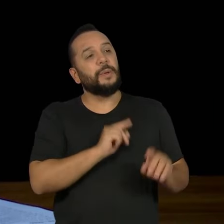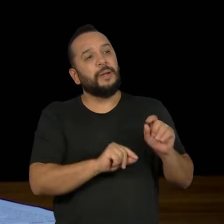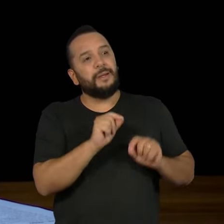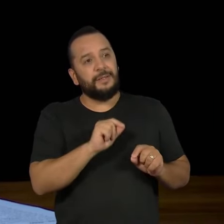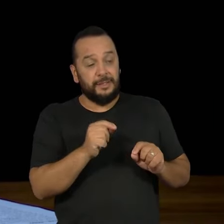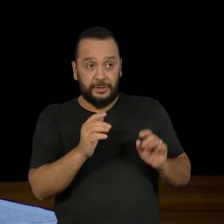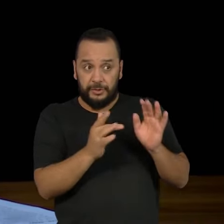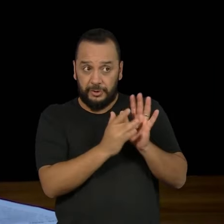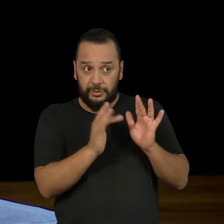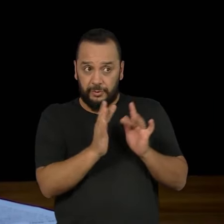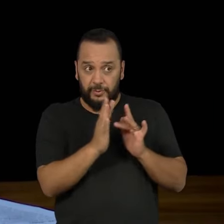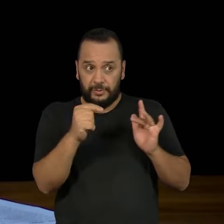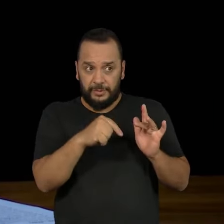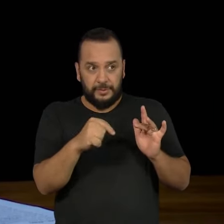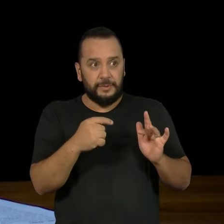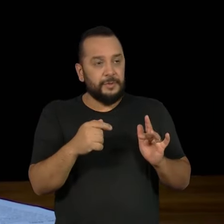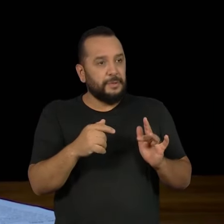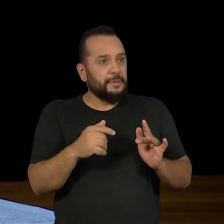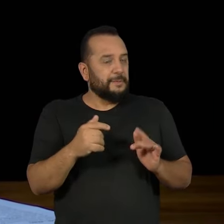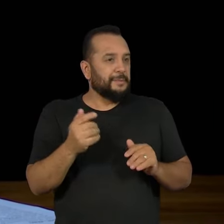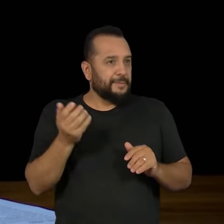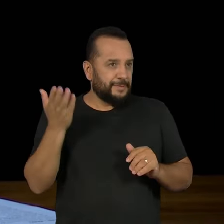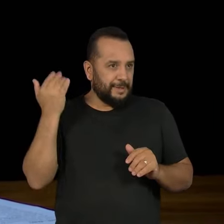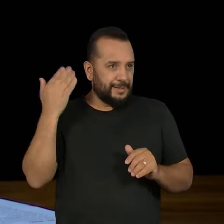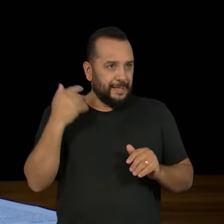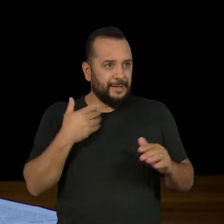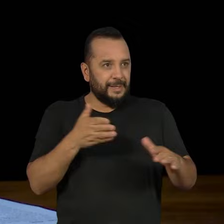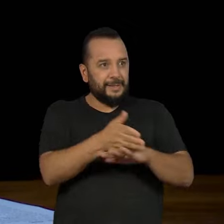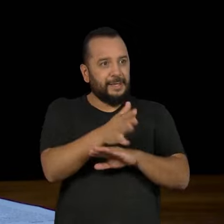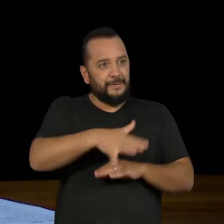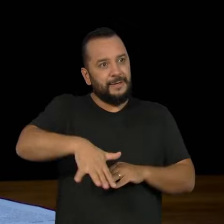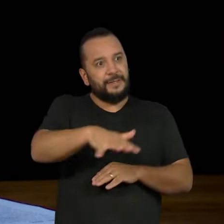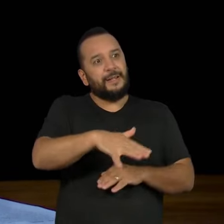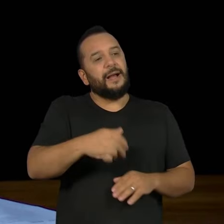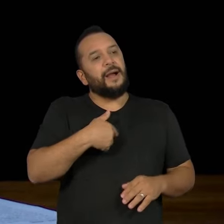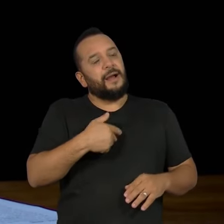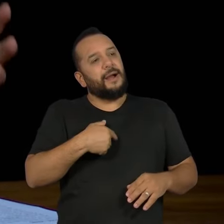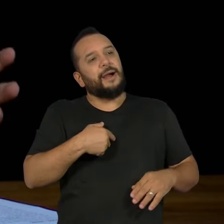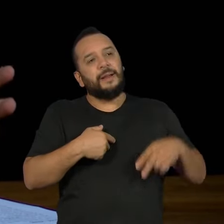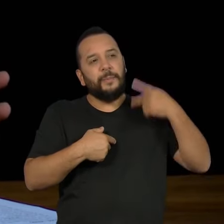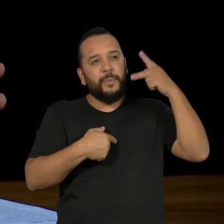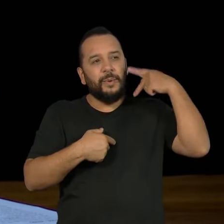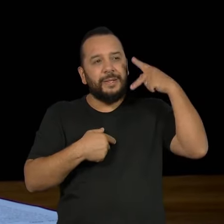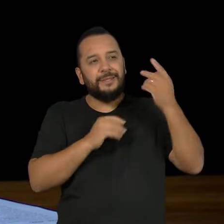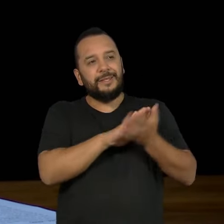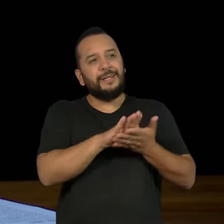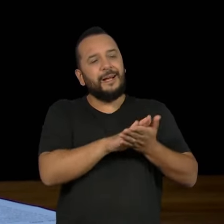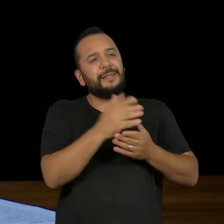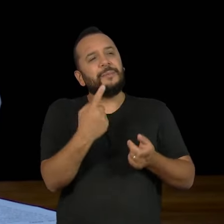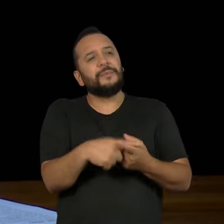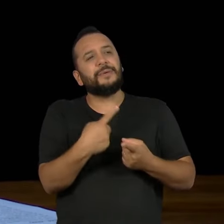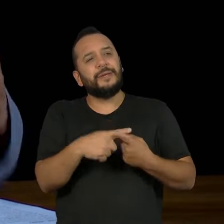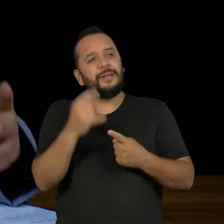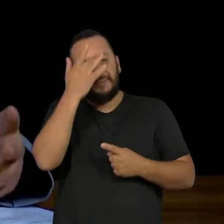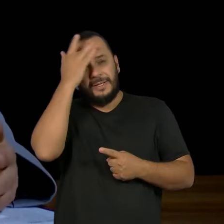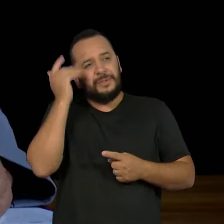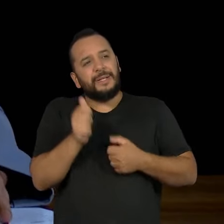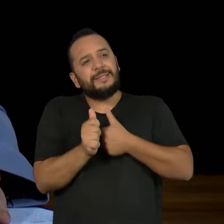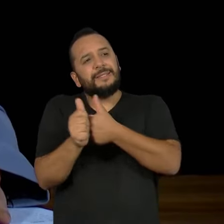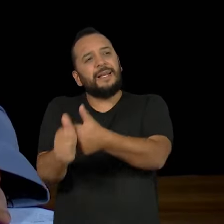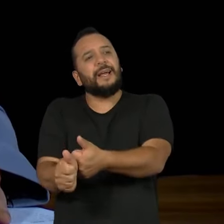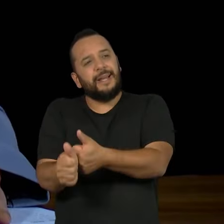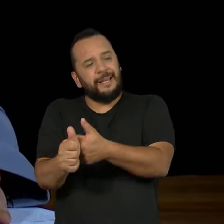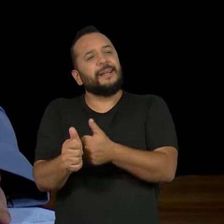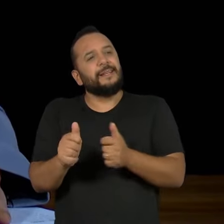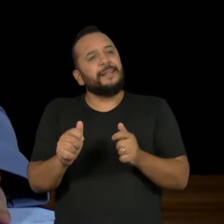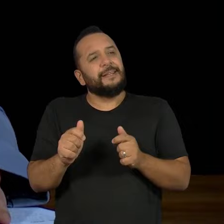se Cristo não se metia na política Por que que os seguidores dele passaram a valorizar